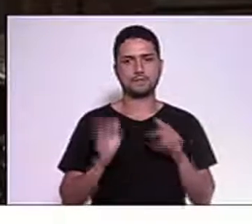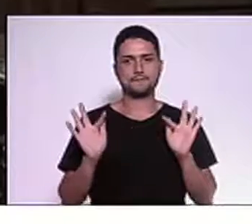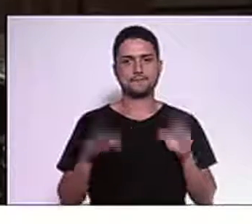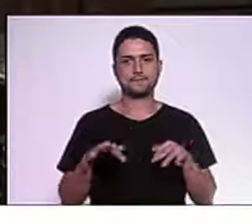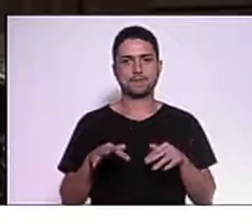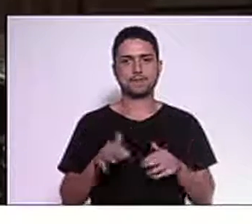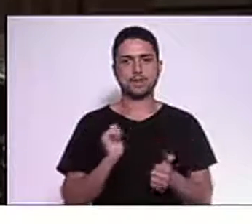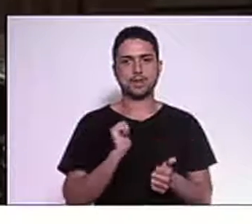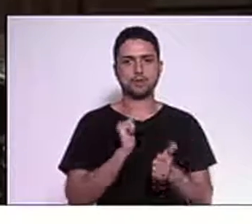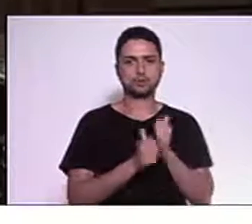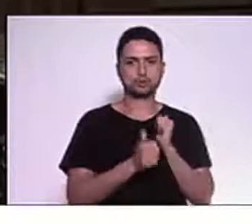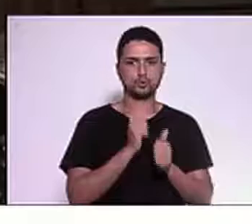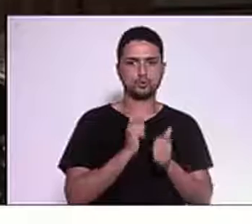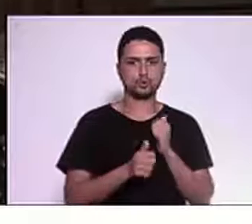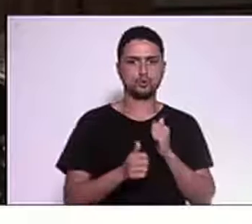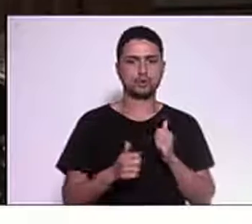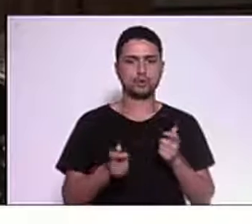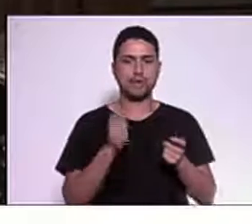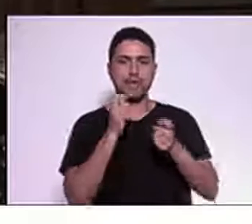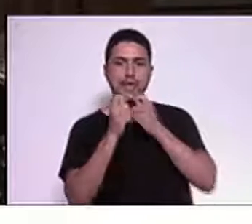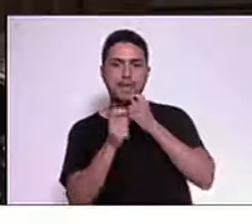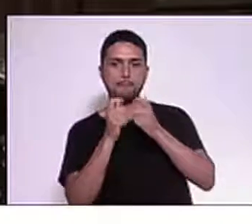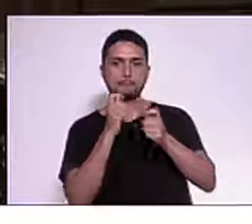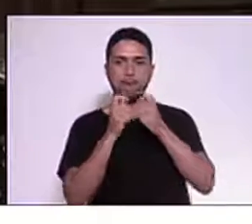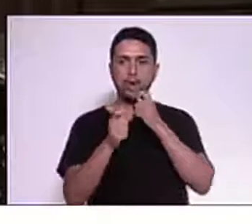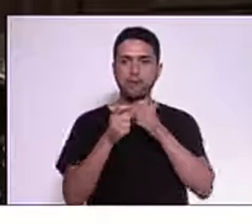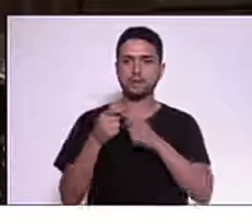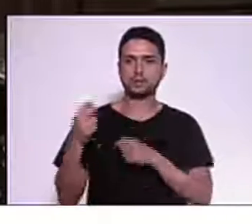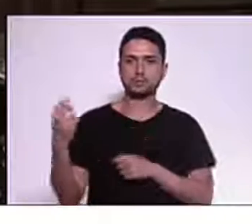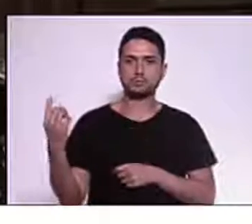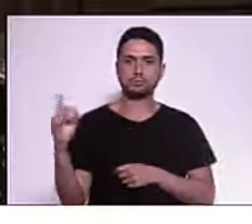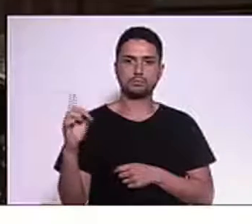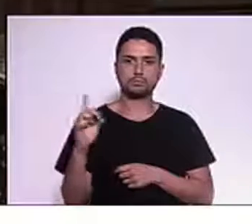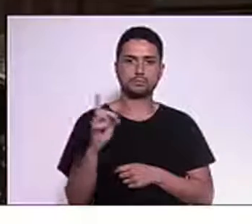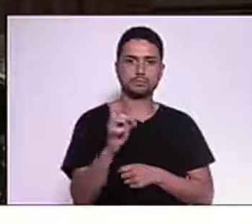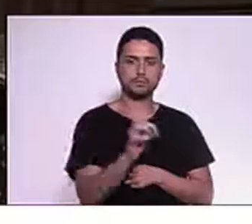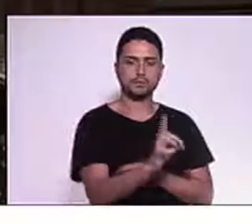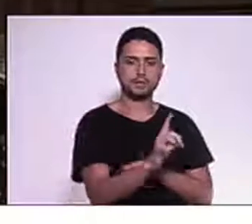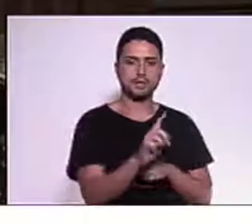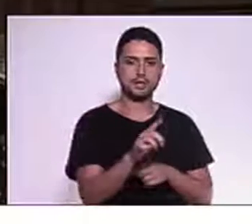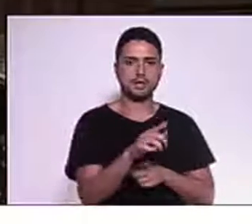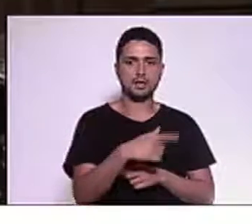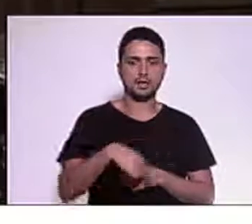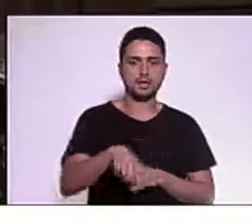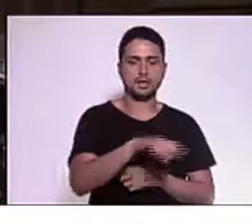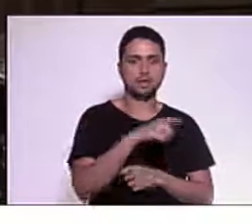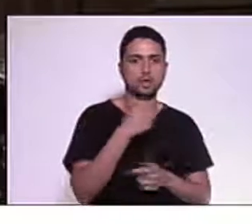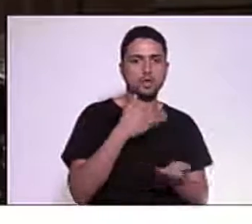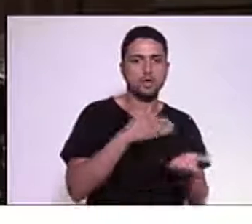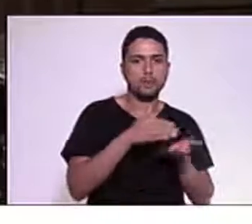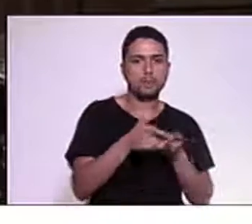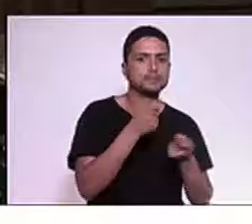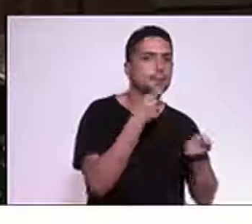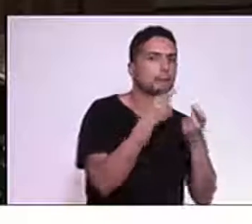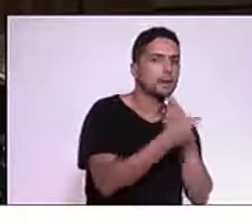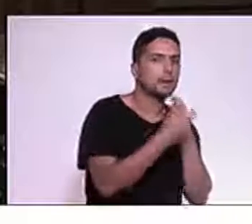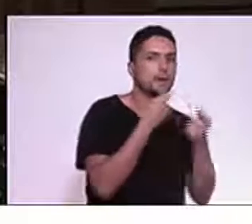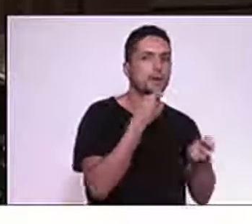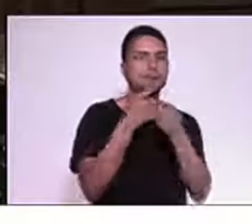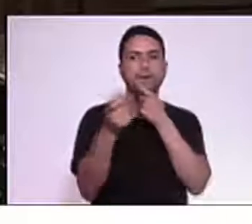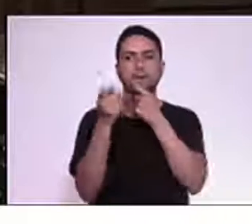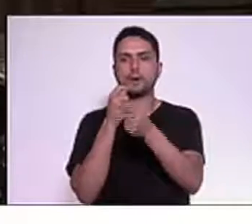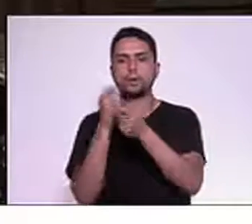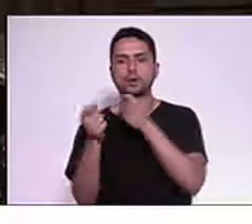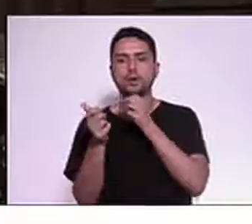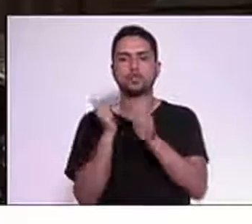jogo, quando os repórteres se dirigiram ao campo e começaram a entrevistar os jogadores